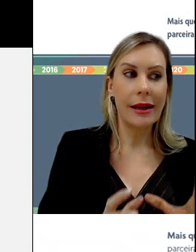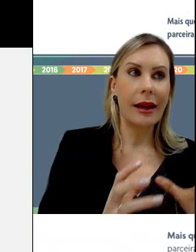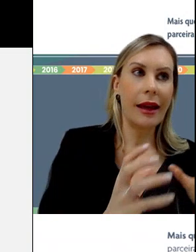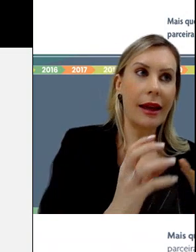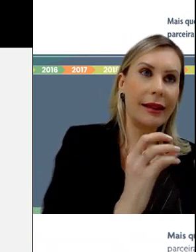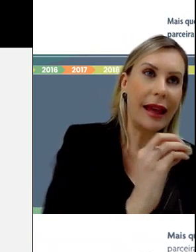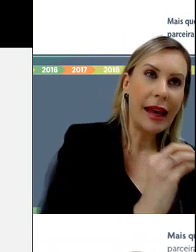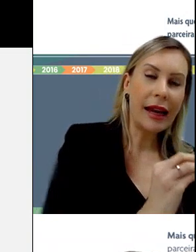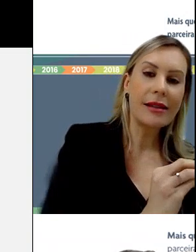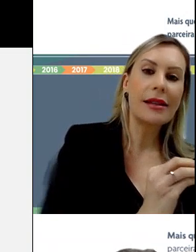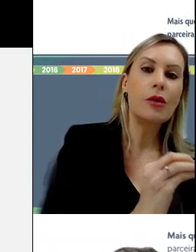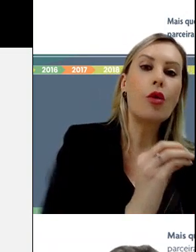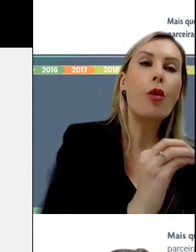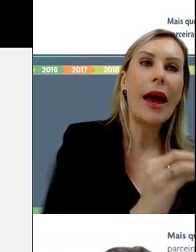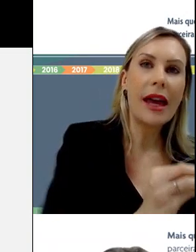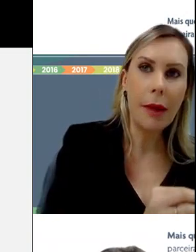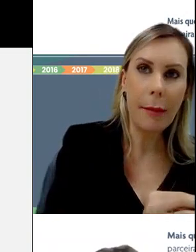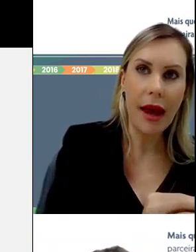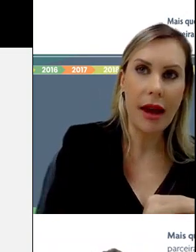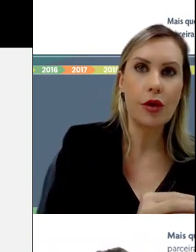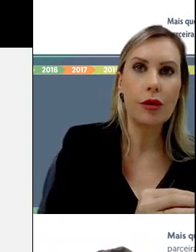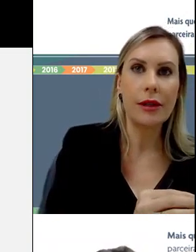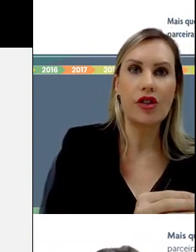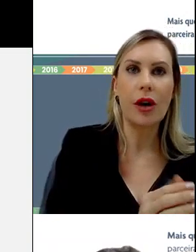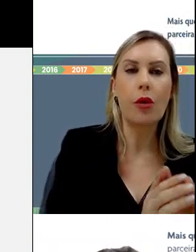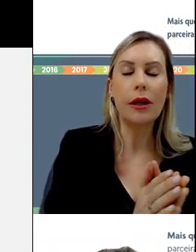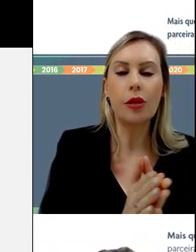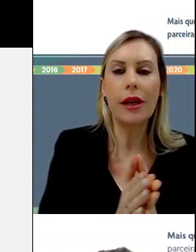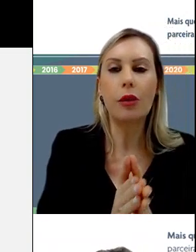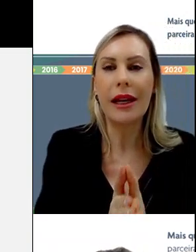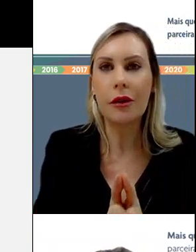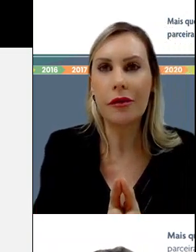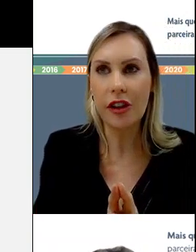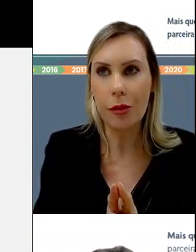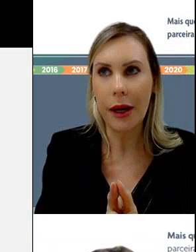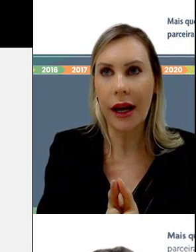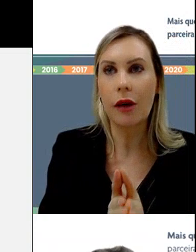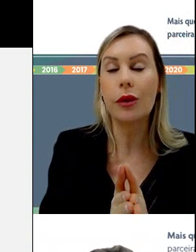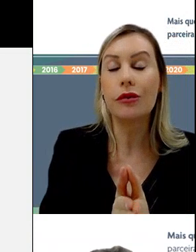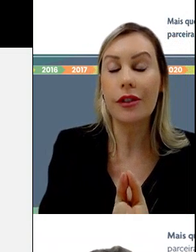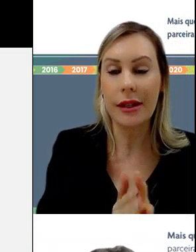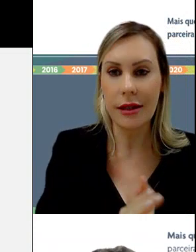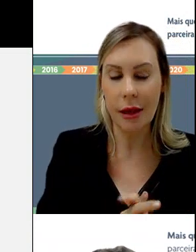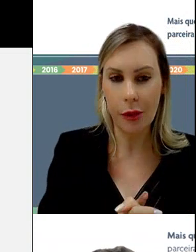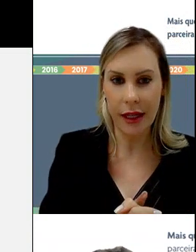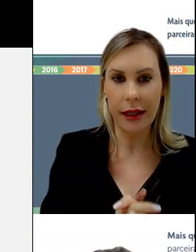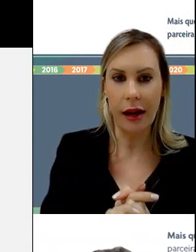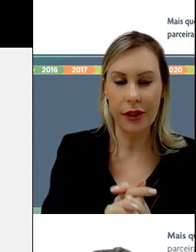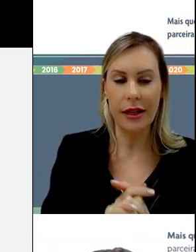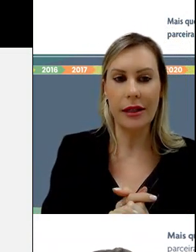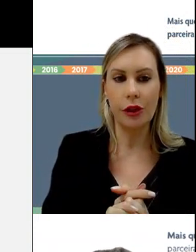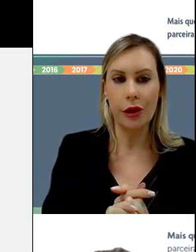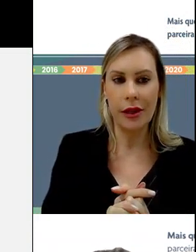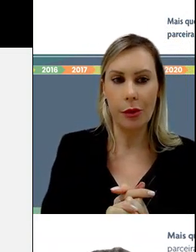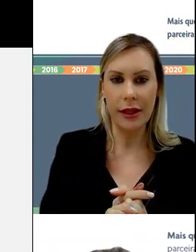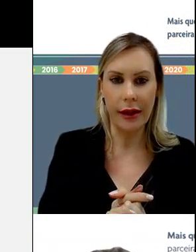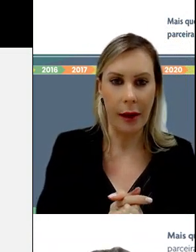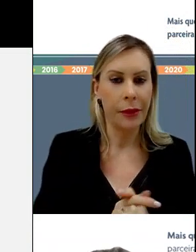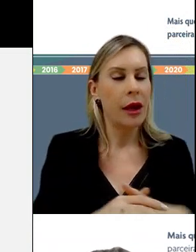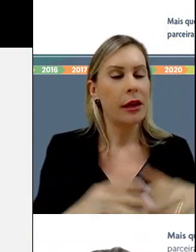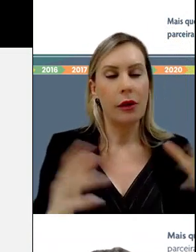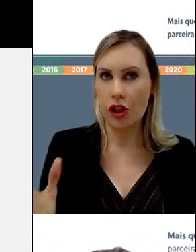né, que tem relação com o RPPS, ou seja, quanto que a União vai te pagar quando você se aposentar, você, servidor,